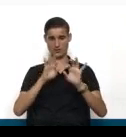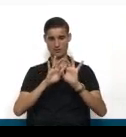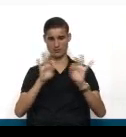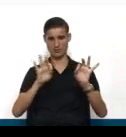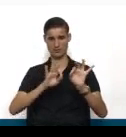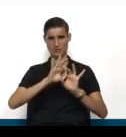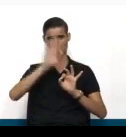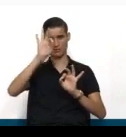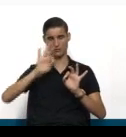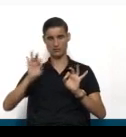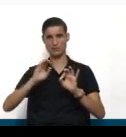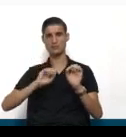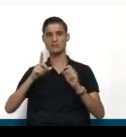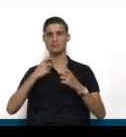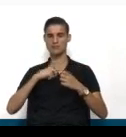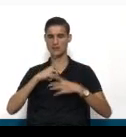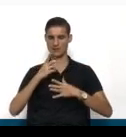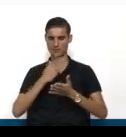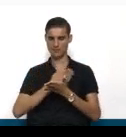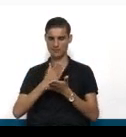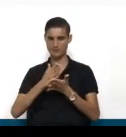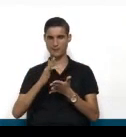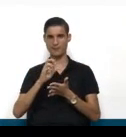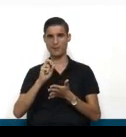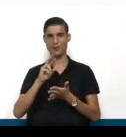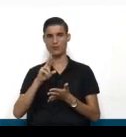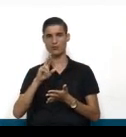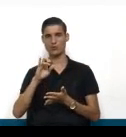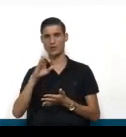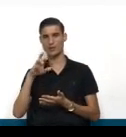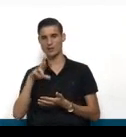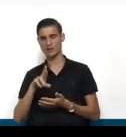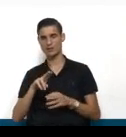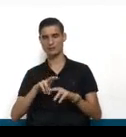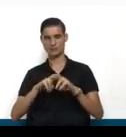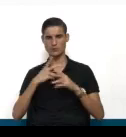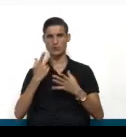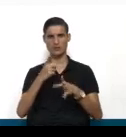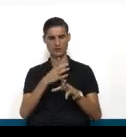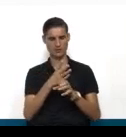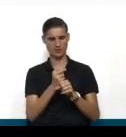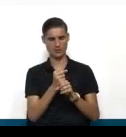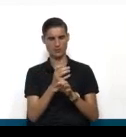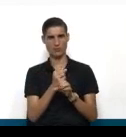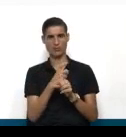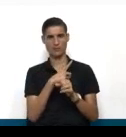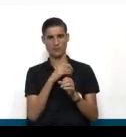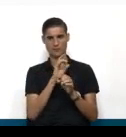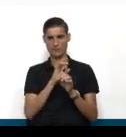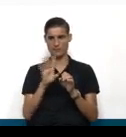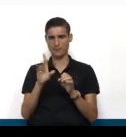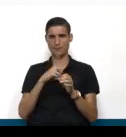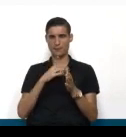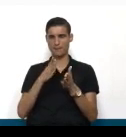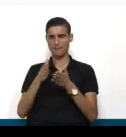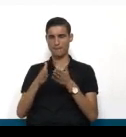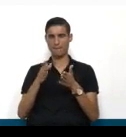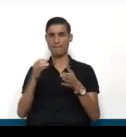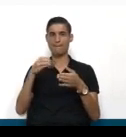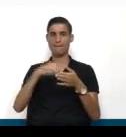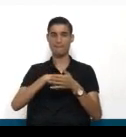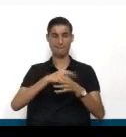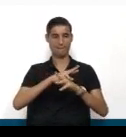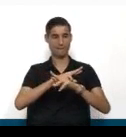trigonométrica, nós temos que considerar aí a série de Fourier. E quando calcula-se as derivadas parciais